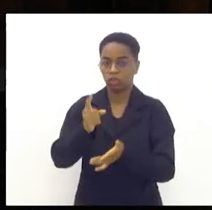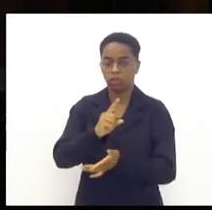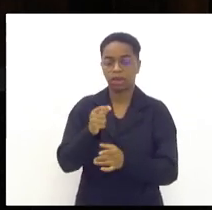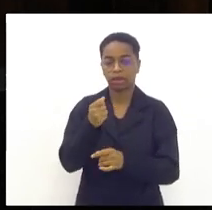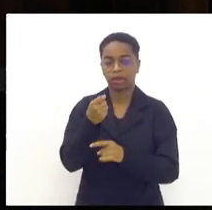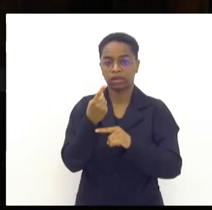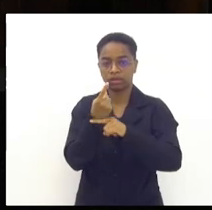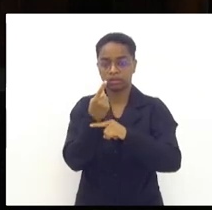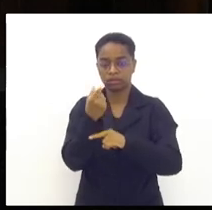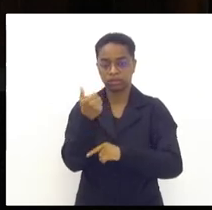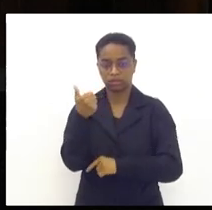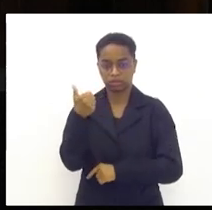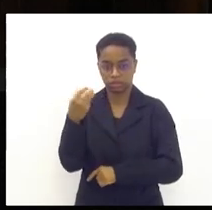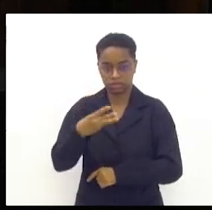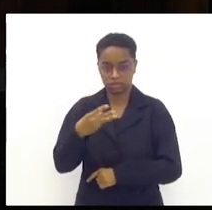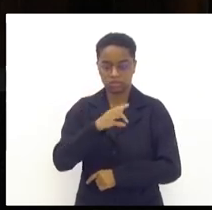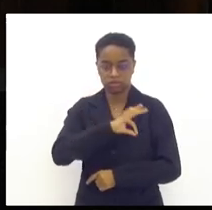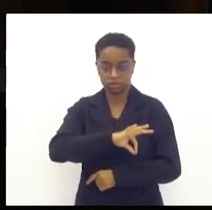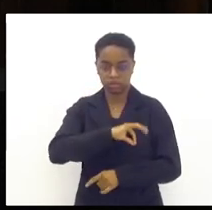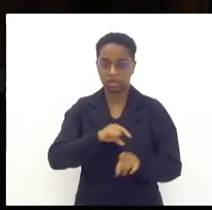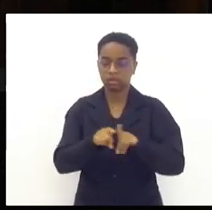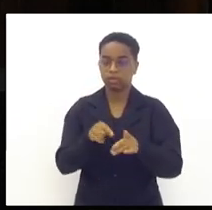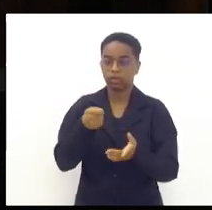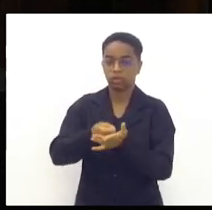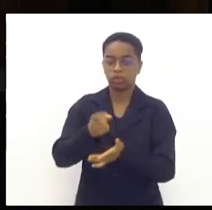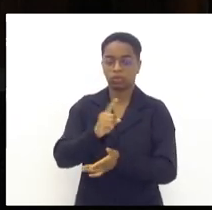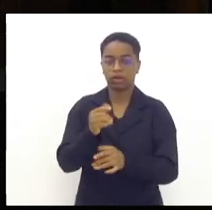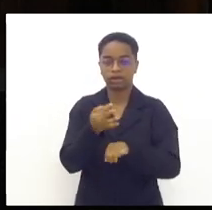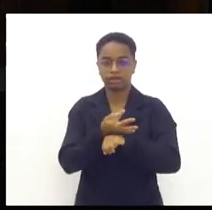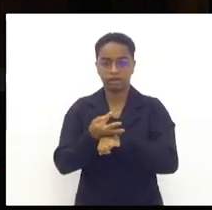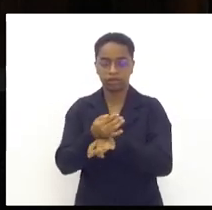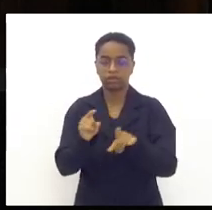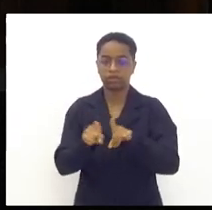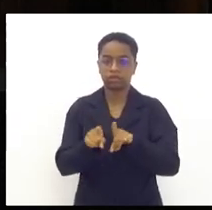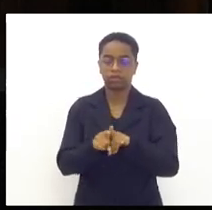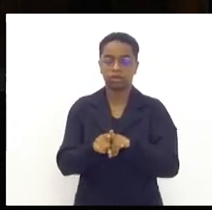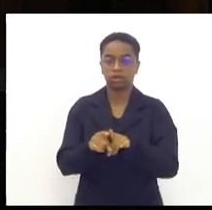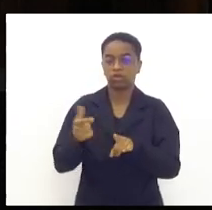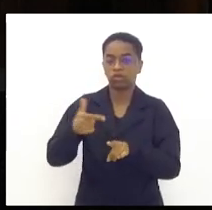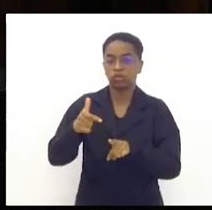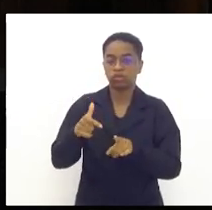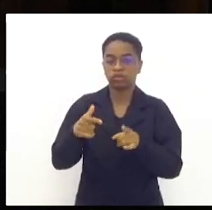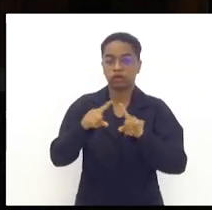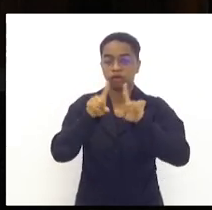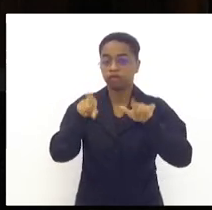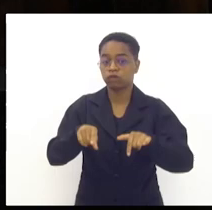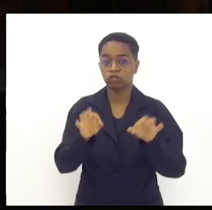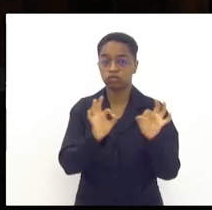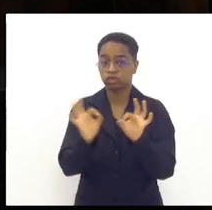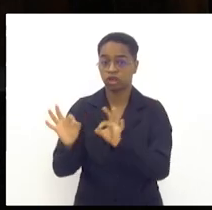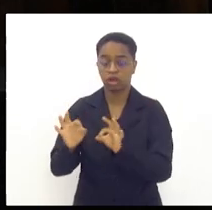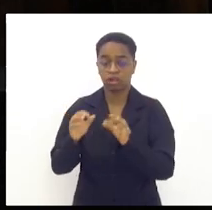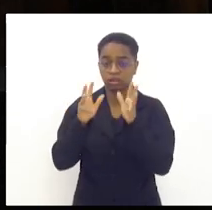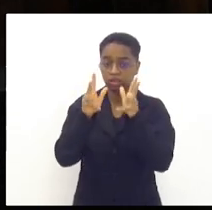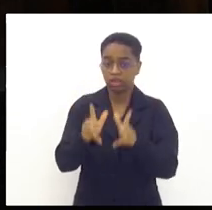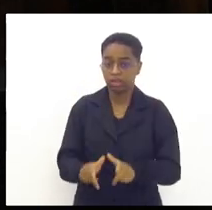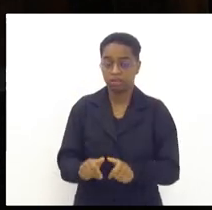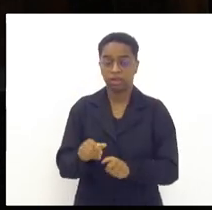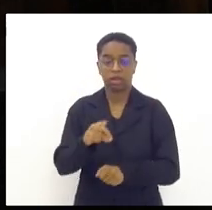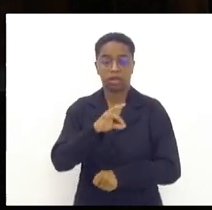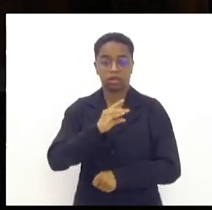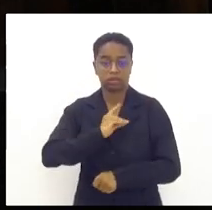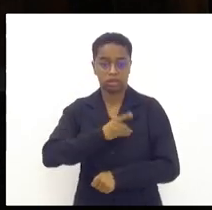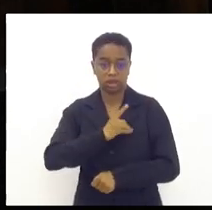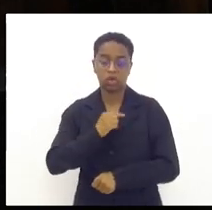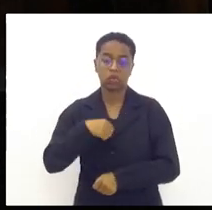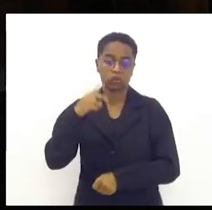13º, de férias, não tínhamos sequer funcionários para a limpeza das delegacias. Eu lembro em